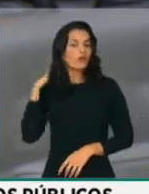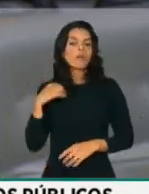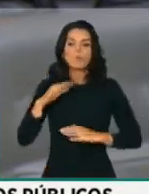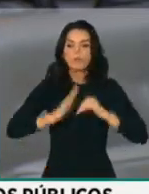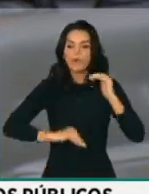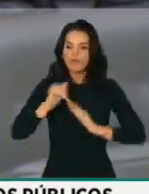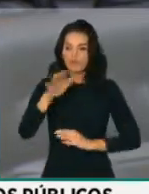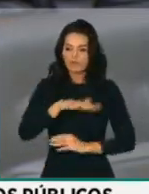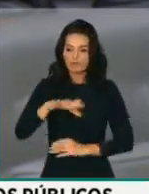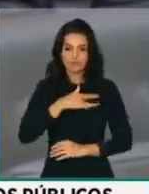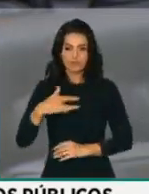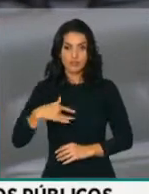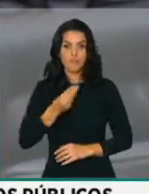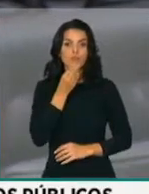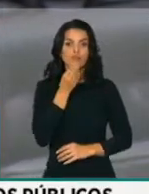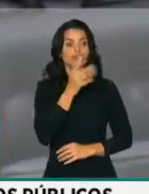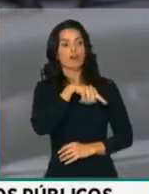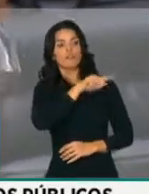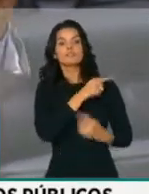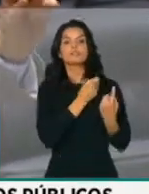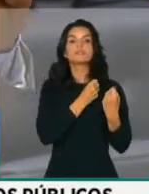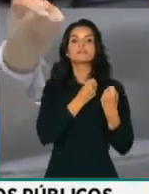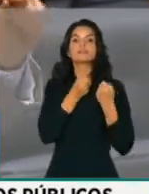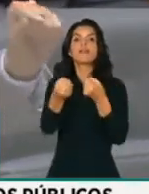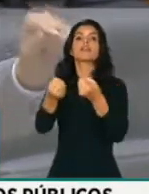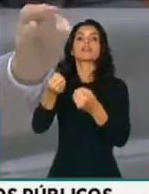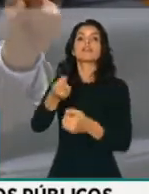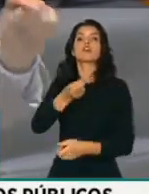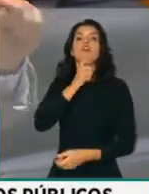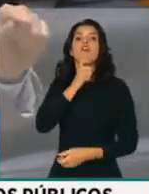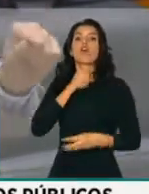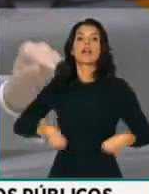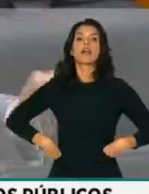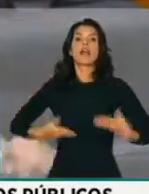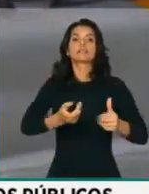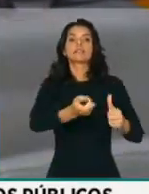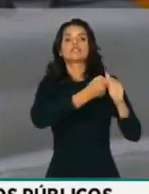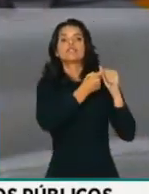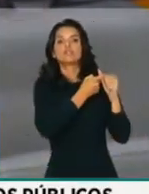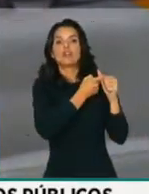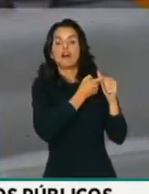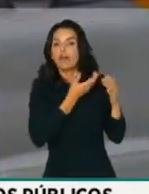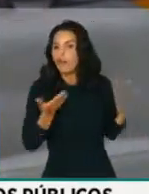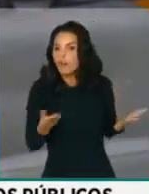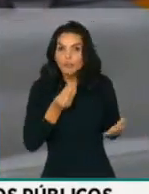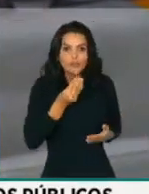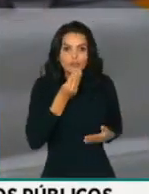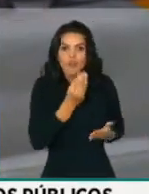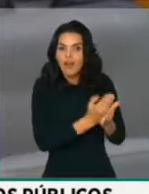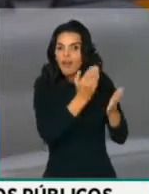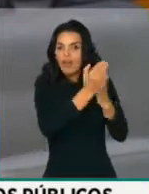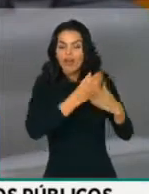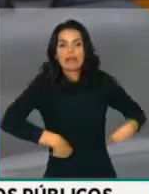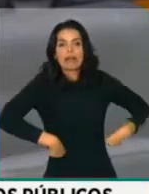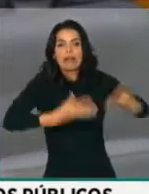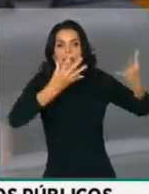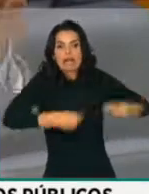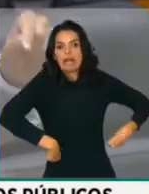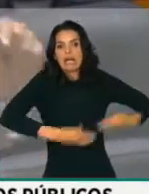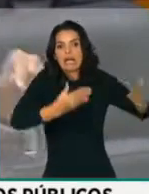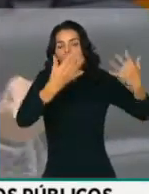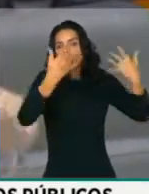profissionais da saúde, por que que eles não defendem o congelamento de gasto com a dívida pública? Que a maior despesa do nosso